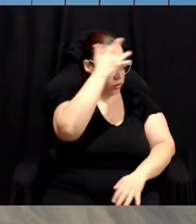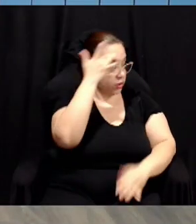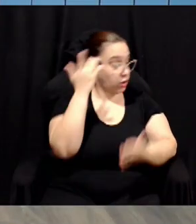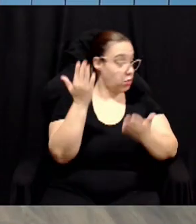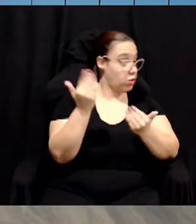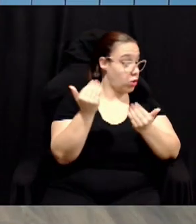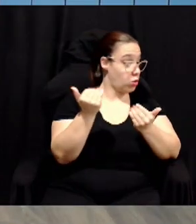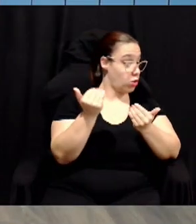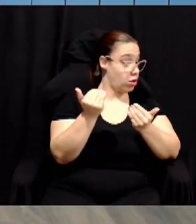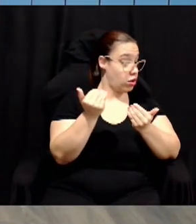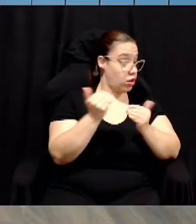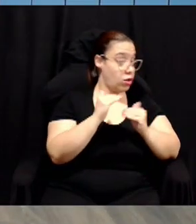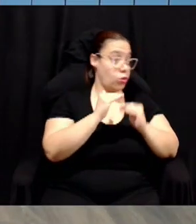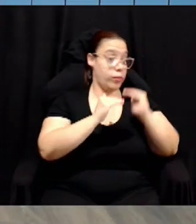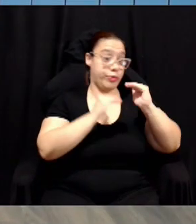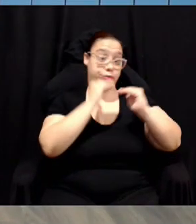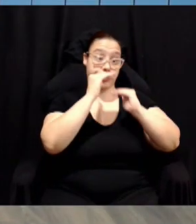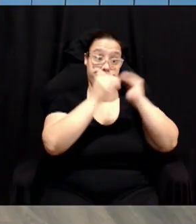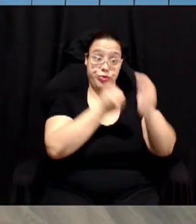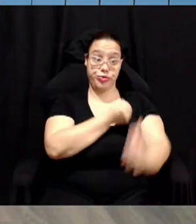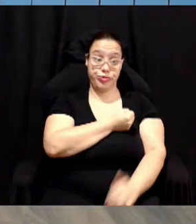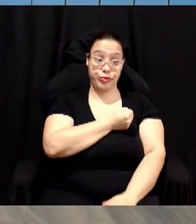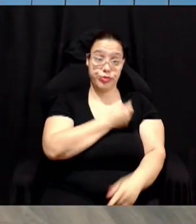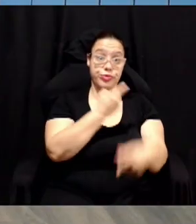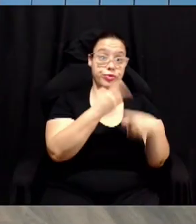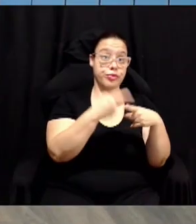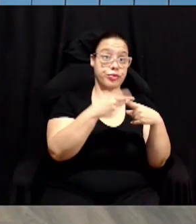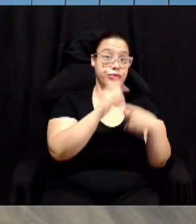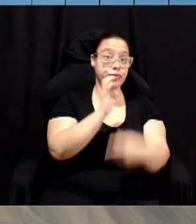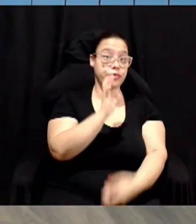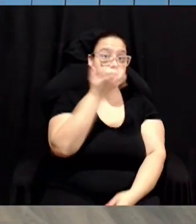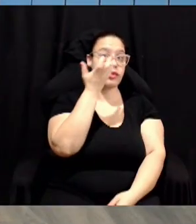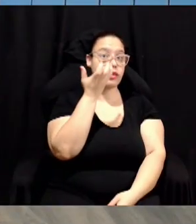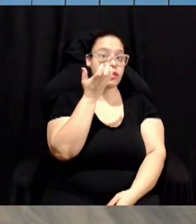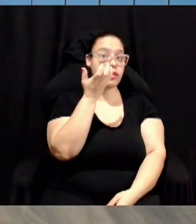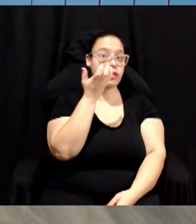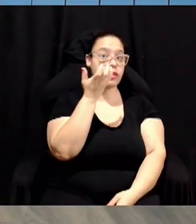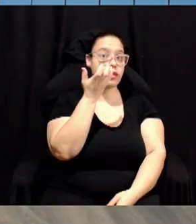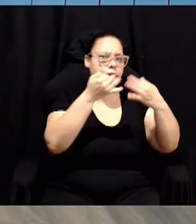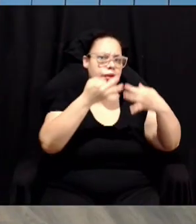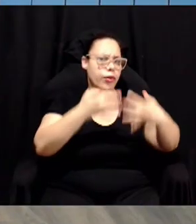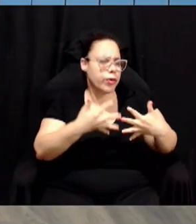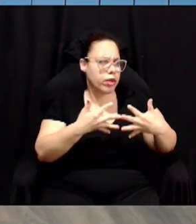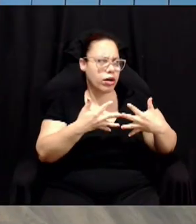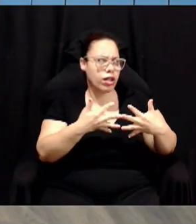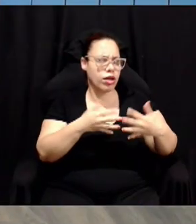estão aumentando. Por que que isso está acontecendo? Tem alguma explicação?